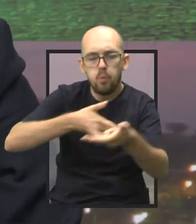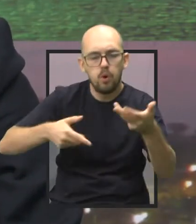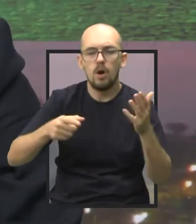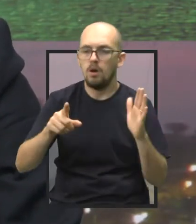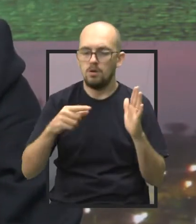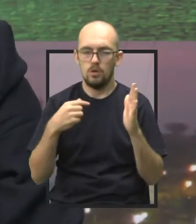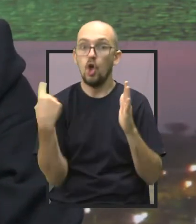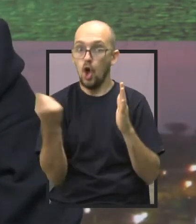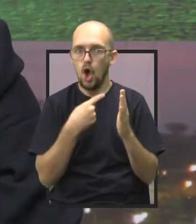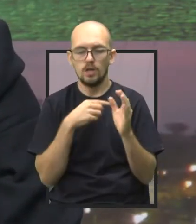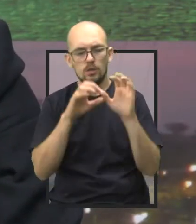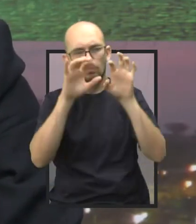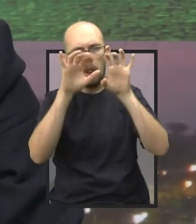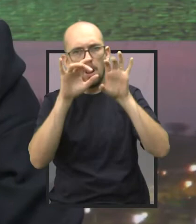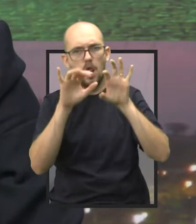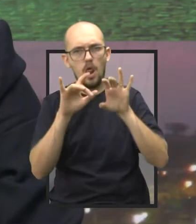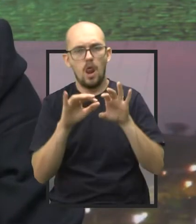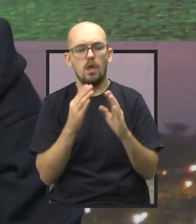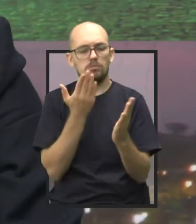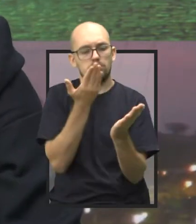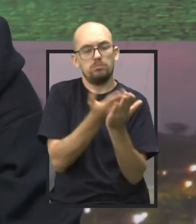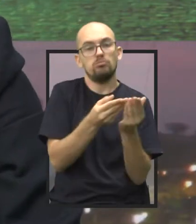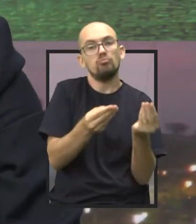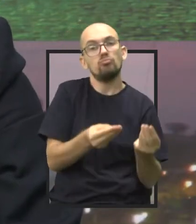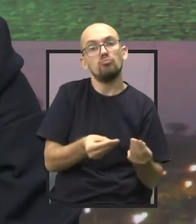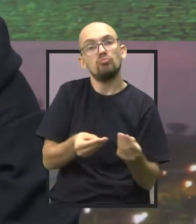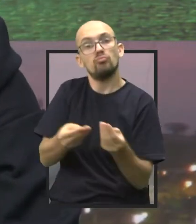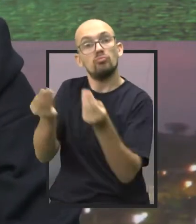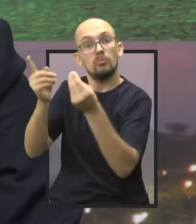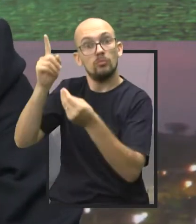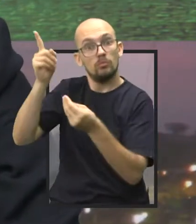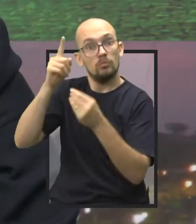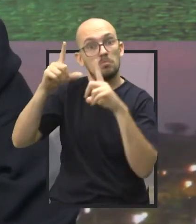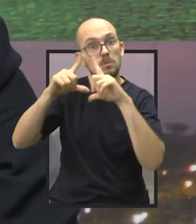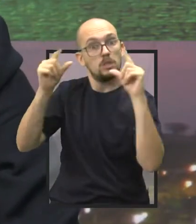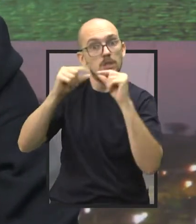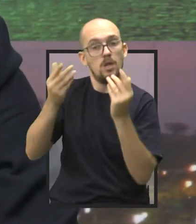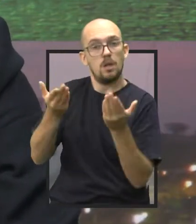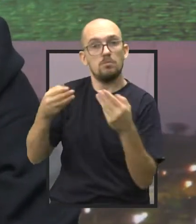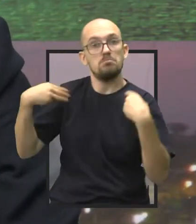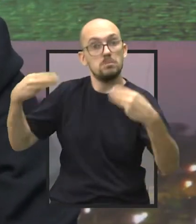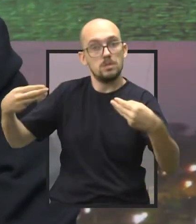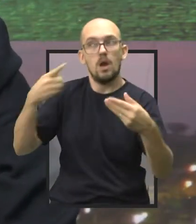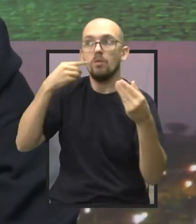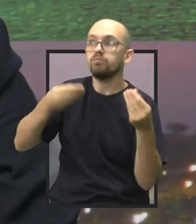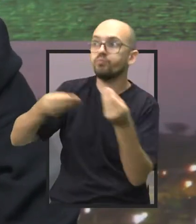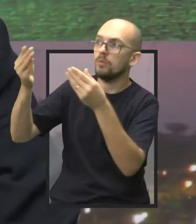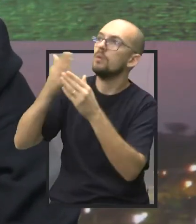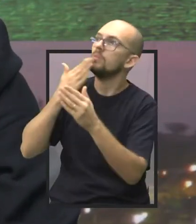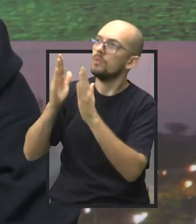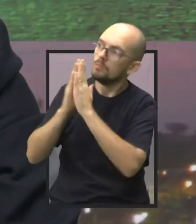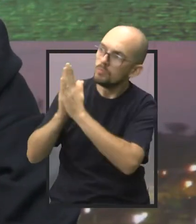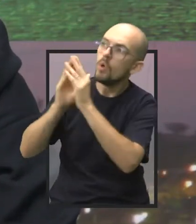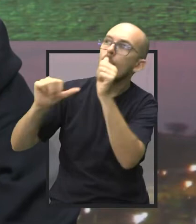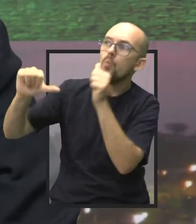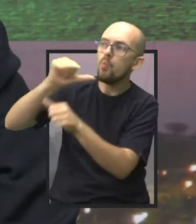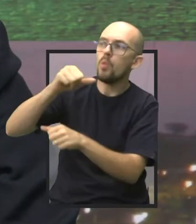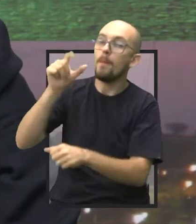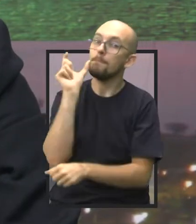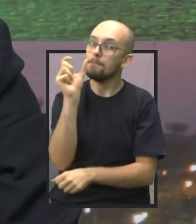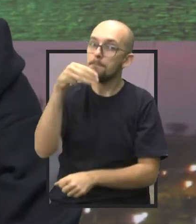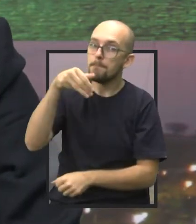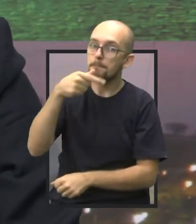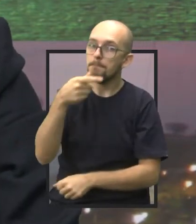uma petição, um requerimento ao ministério, para que se alterasse essa cláusula nacional, esse critério